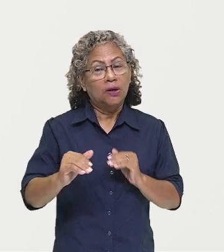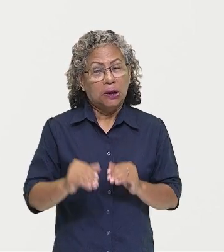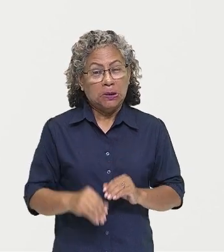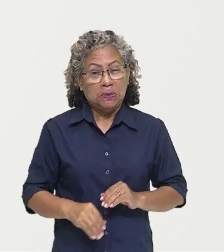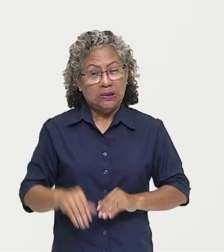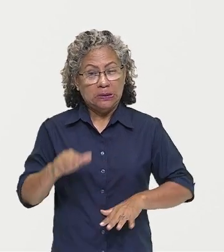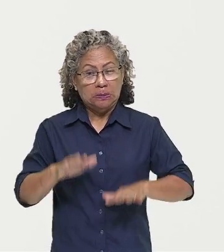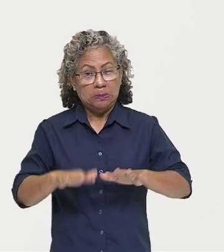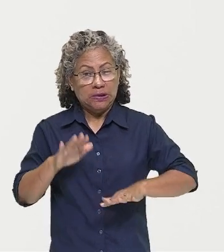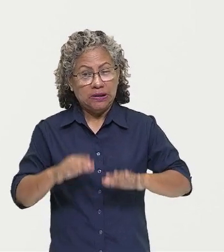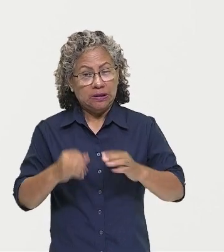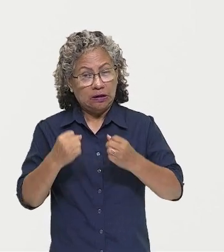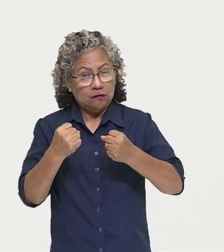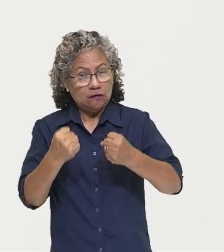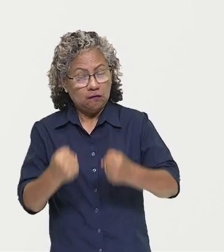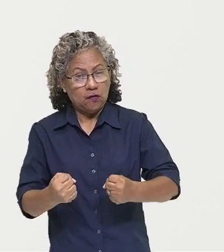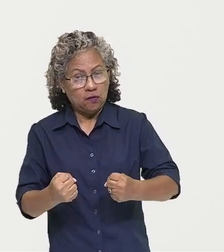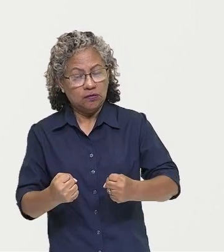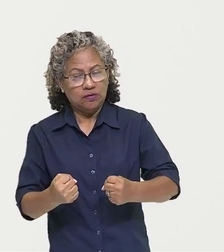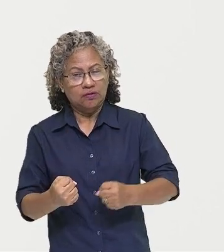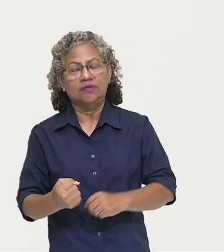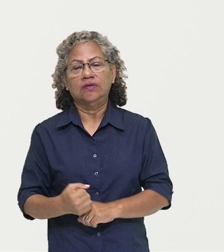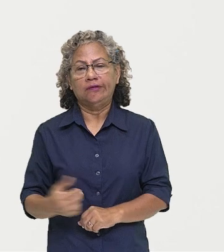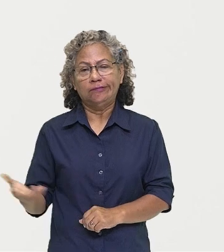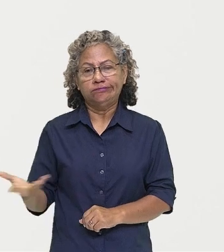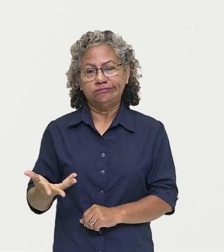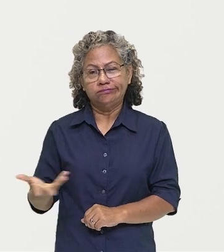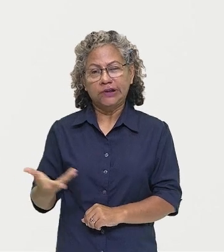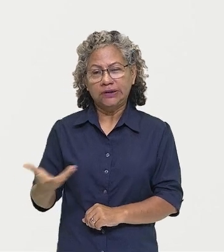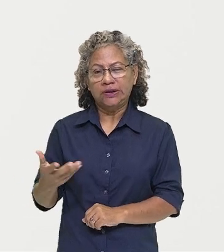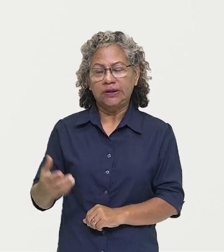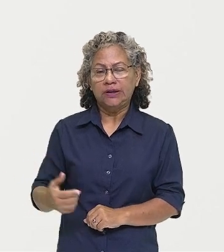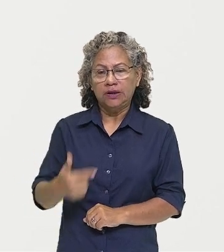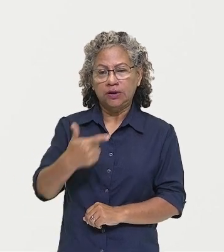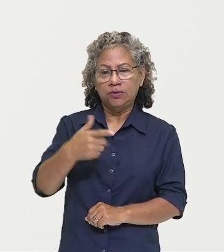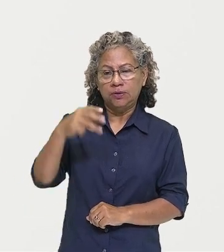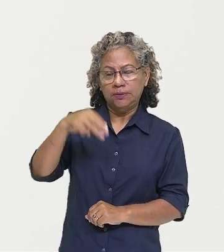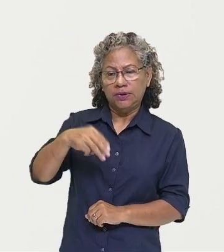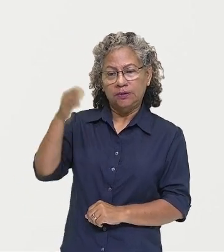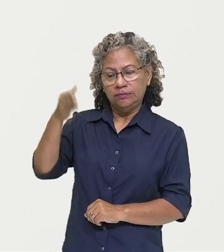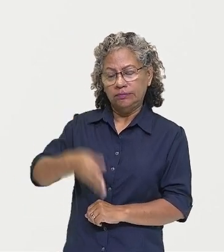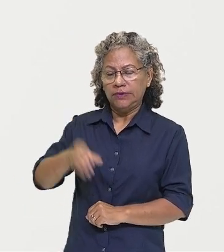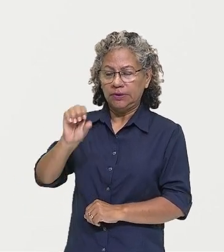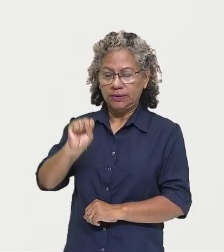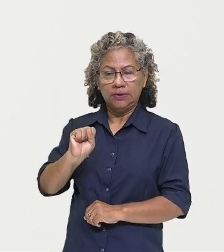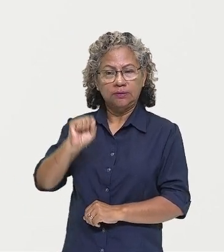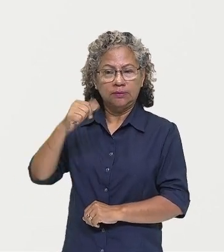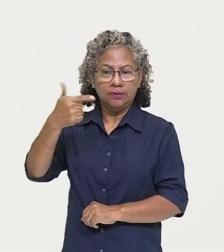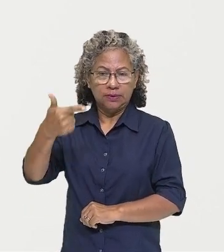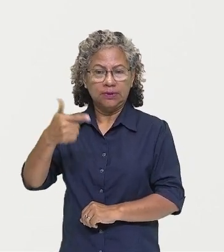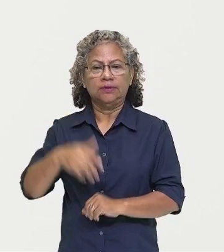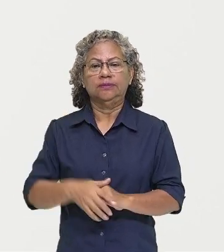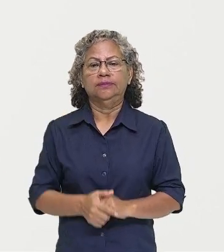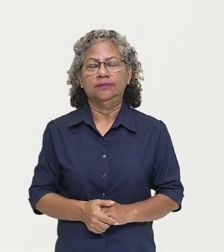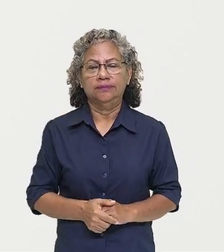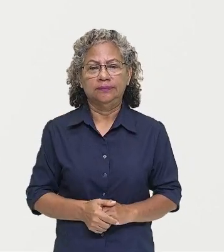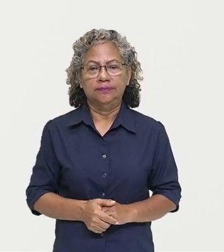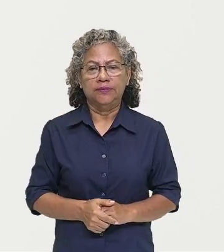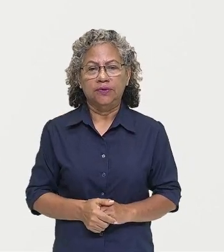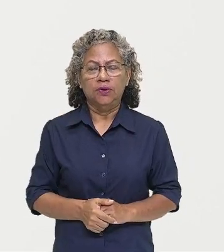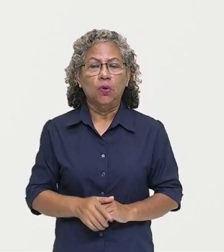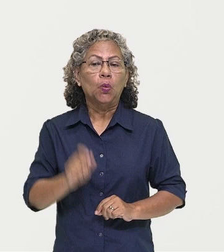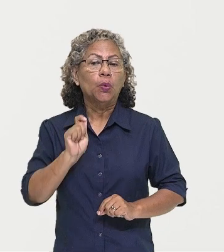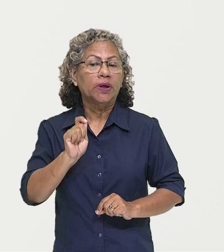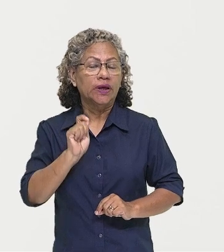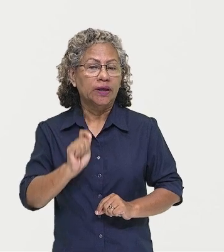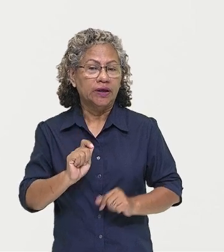força com aceleração de 2 metros por segundo ao quadrado. Muito bem. Primeiramente, o que eu